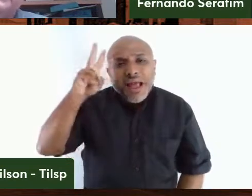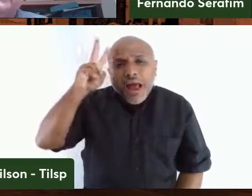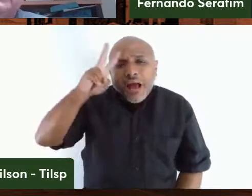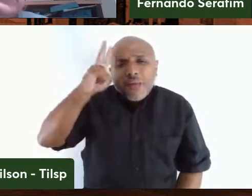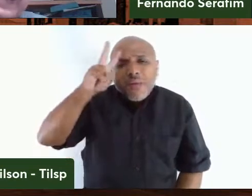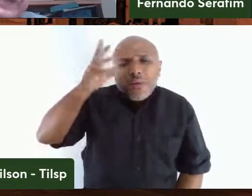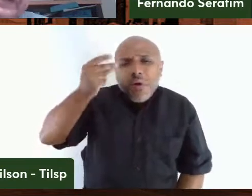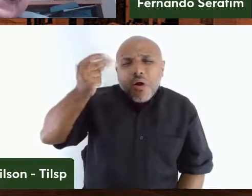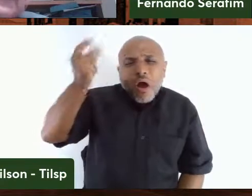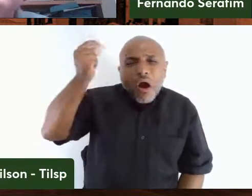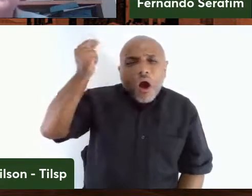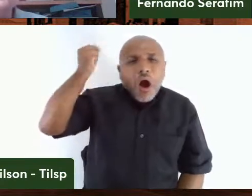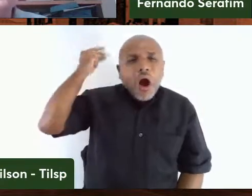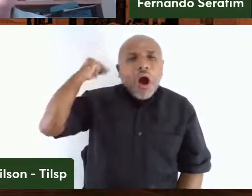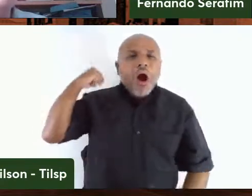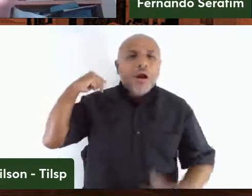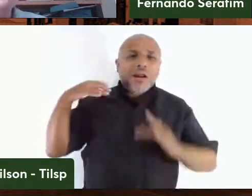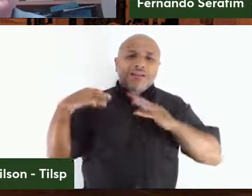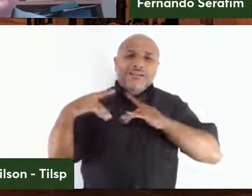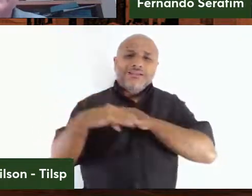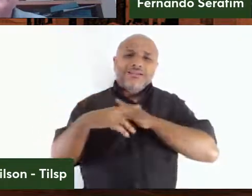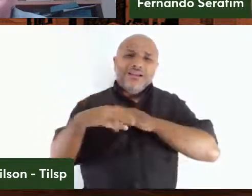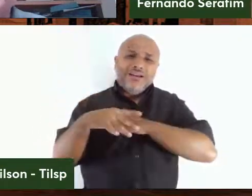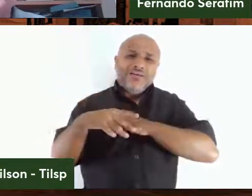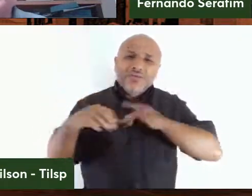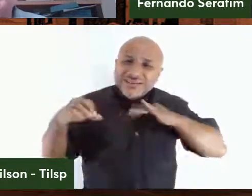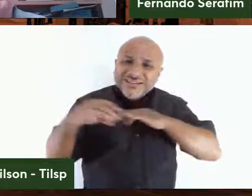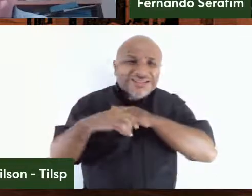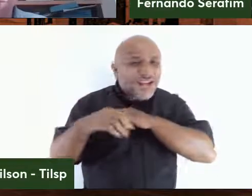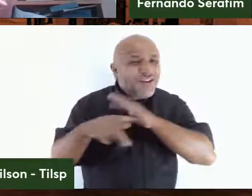cidade ou das cidades brasileiras, né?